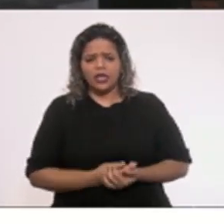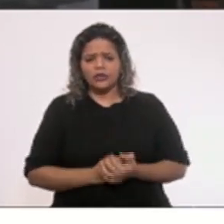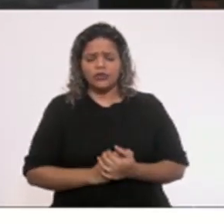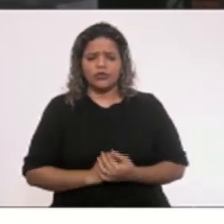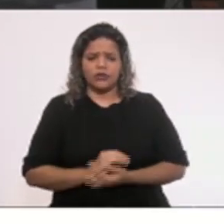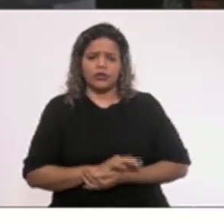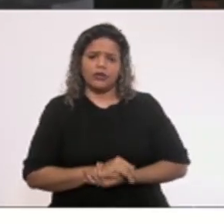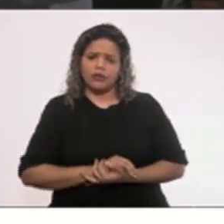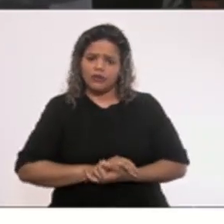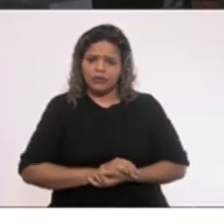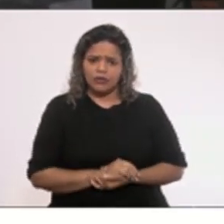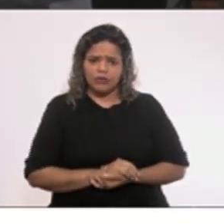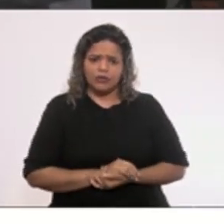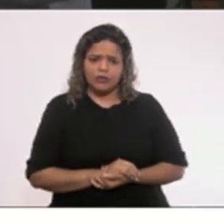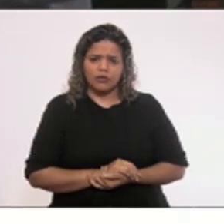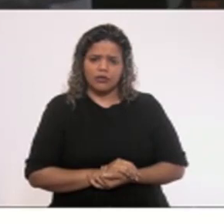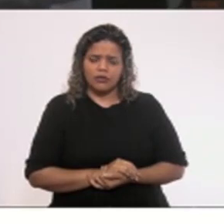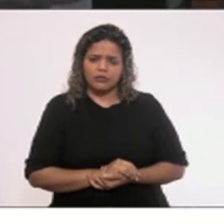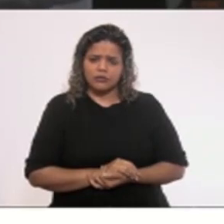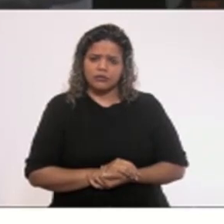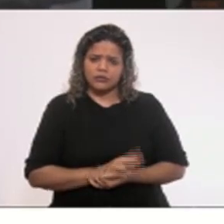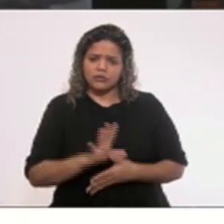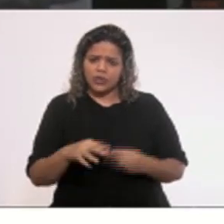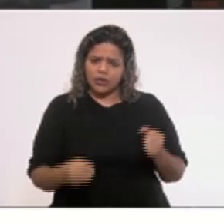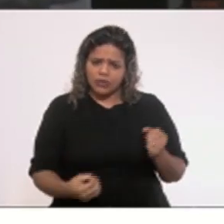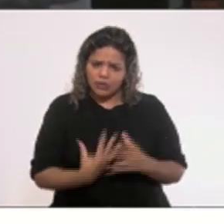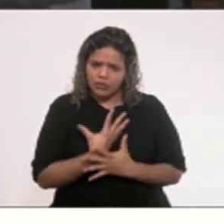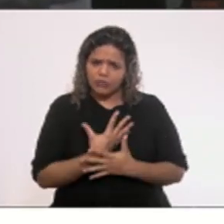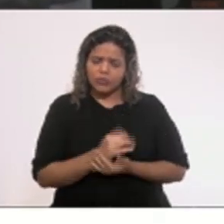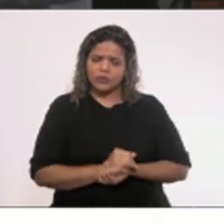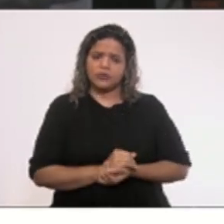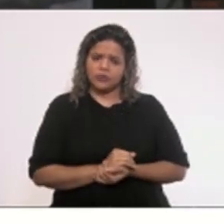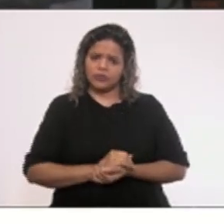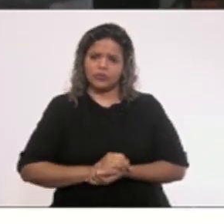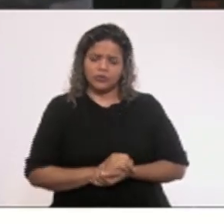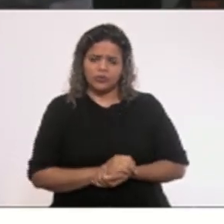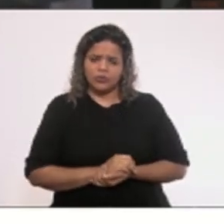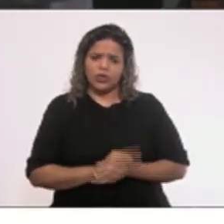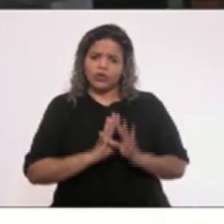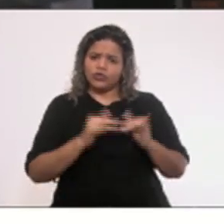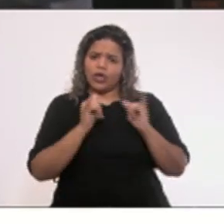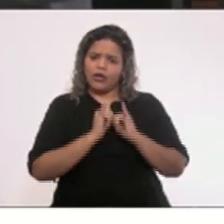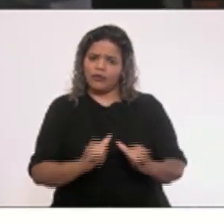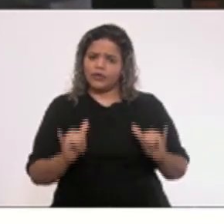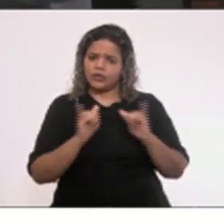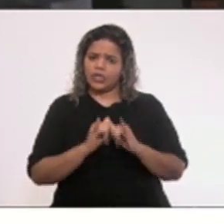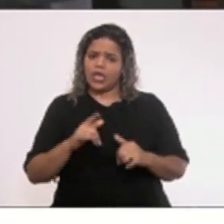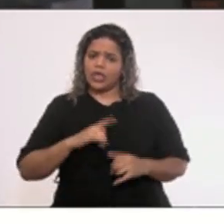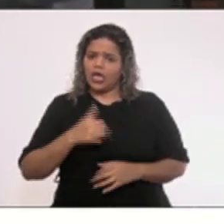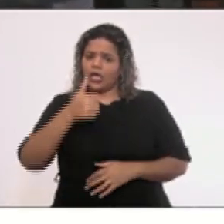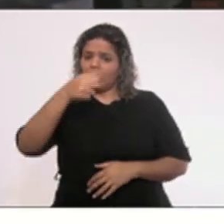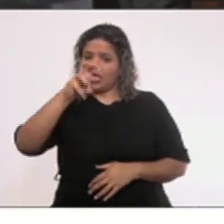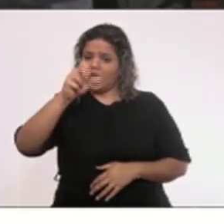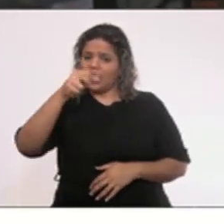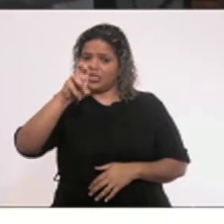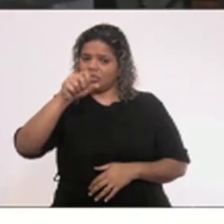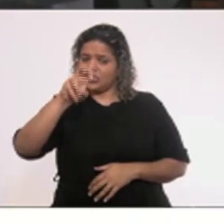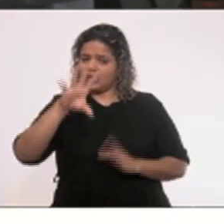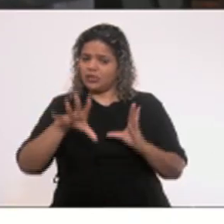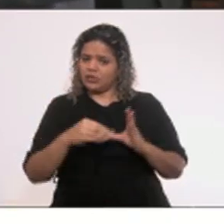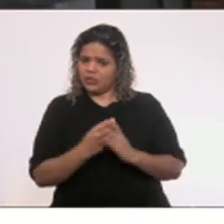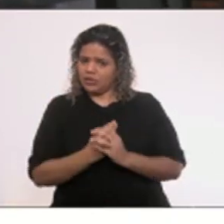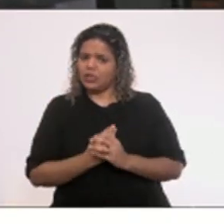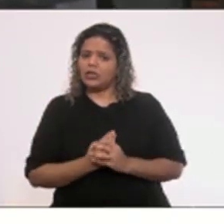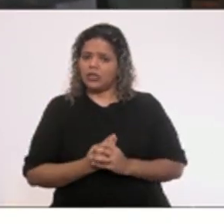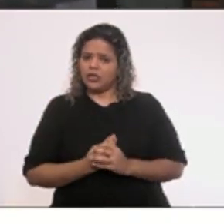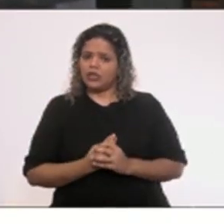e Controle. Vai emitir, já avisando que nós temos 15 emendas ao PL.